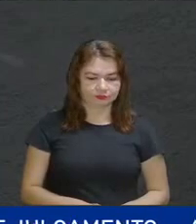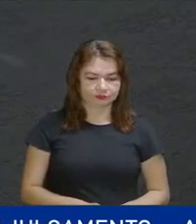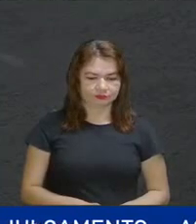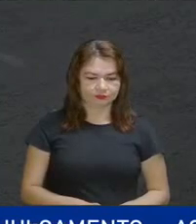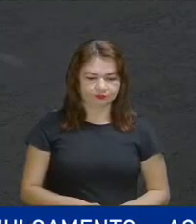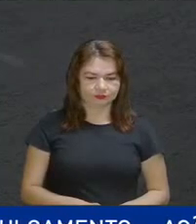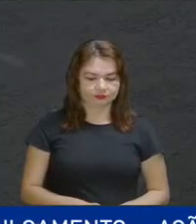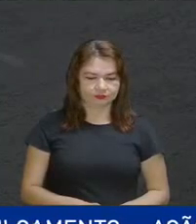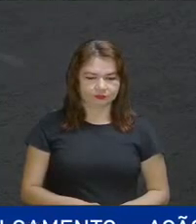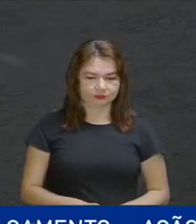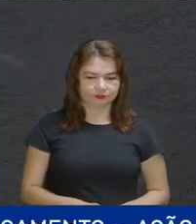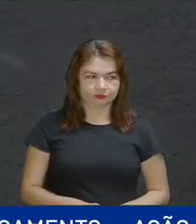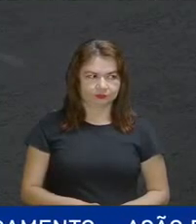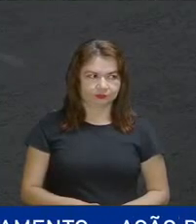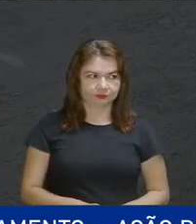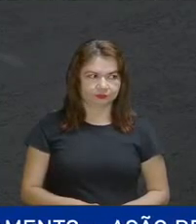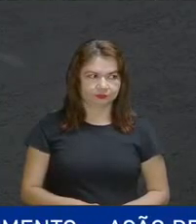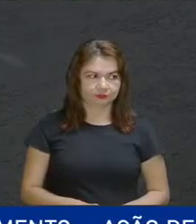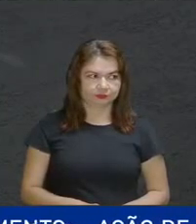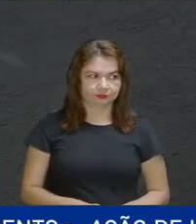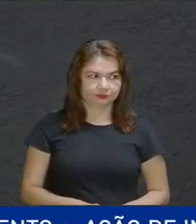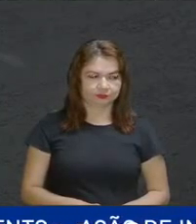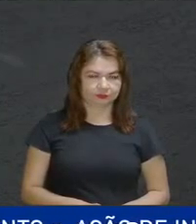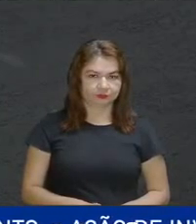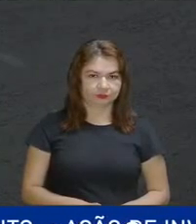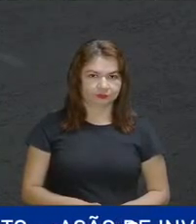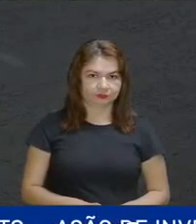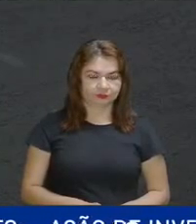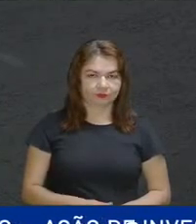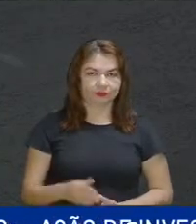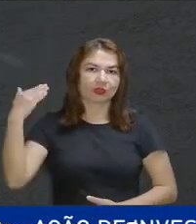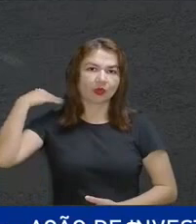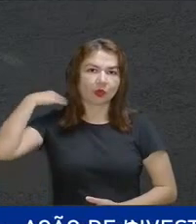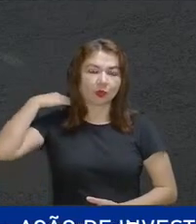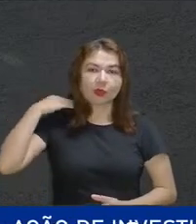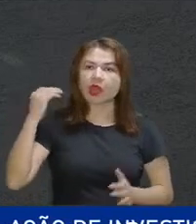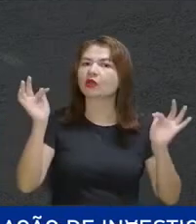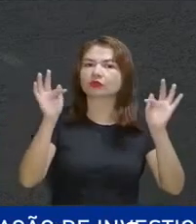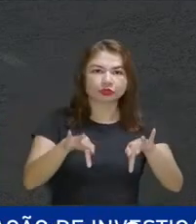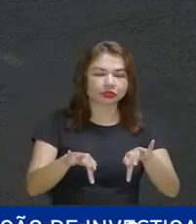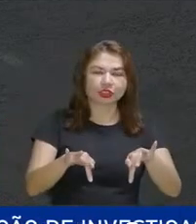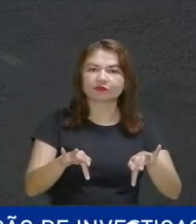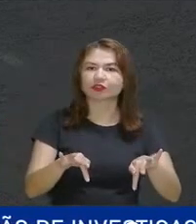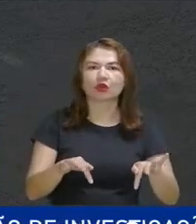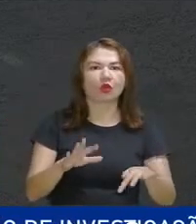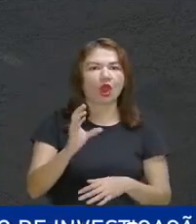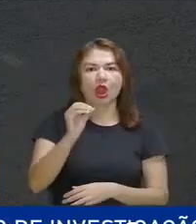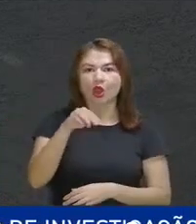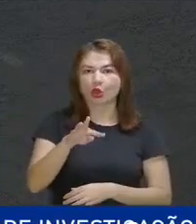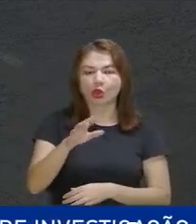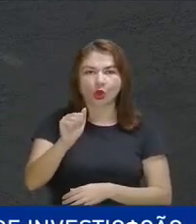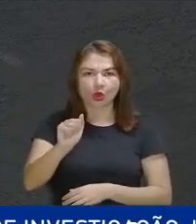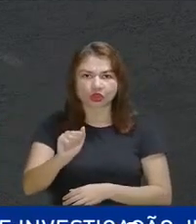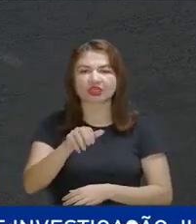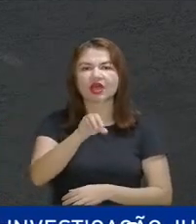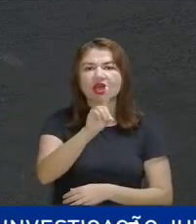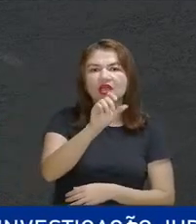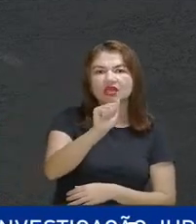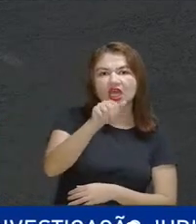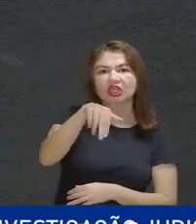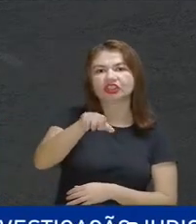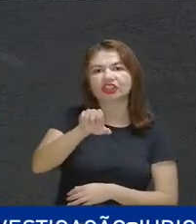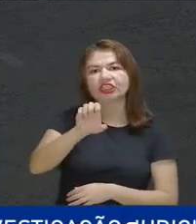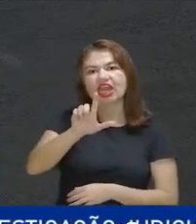Não, a Daniela já tirou tudo, a Daniela já tirou, já transferiu tudo pra conta dela, a Daniela já encerrou a conta. Mas a Daniela ela transferiu